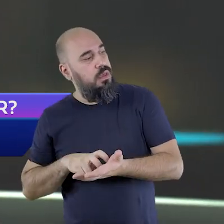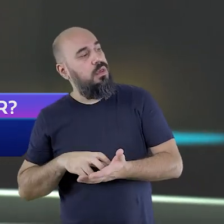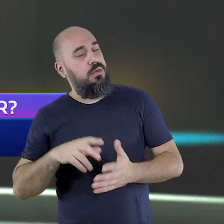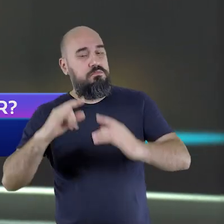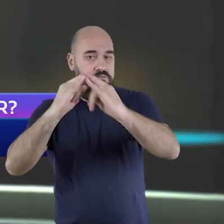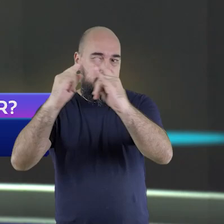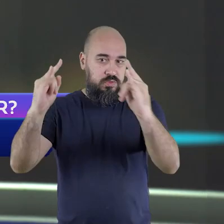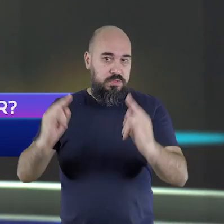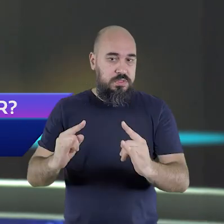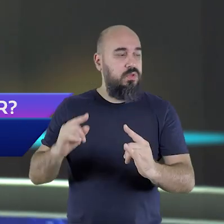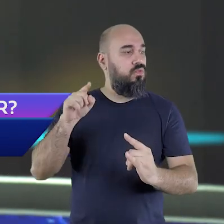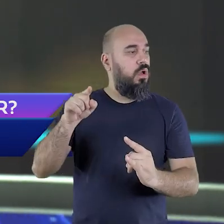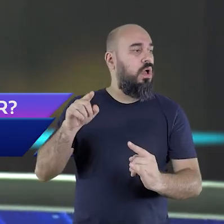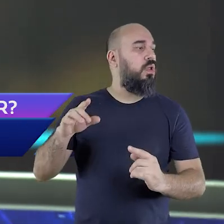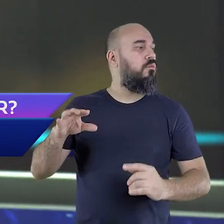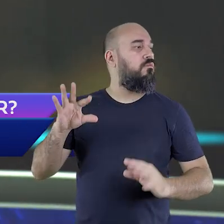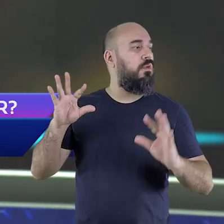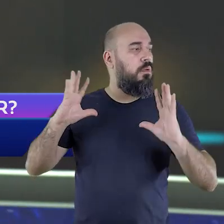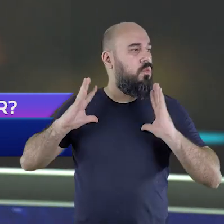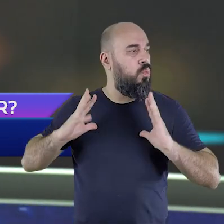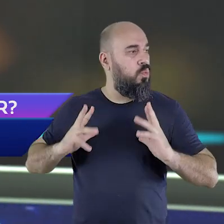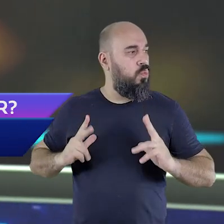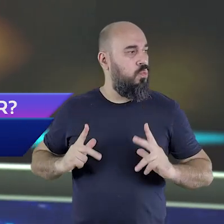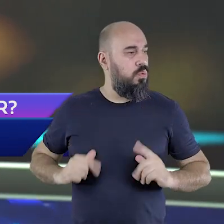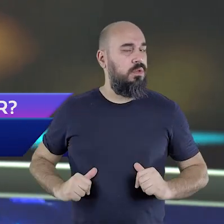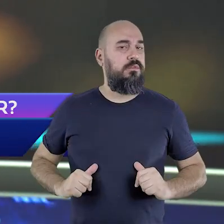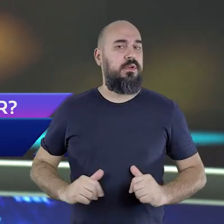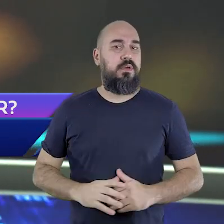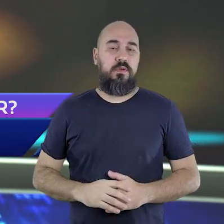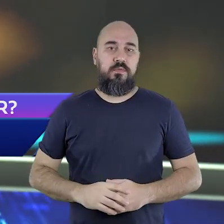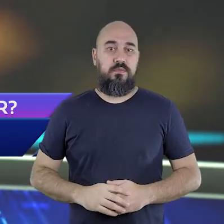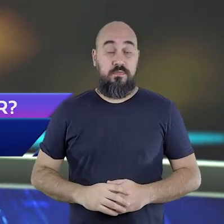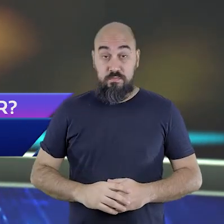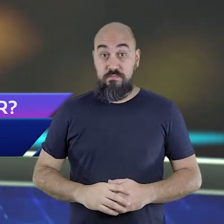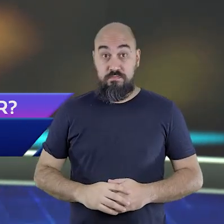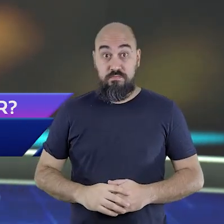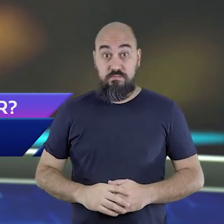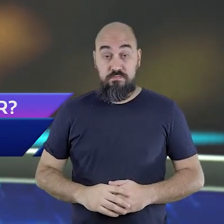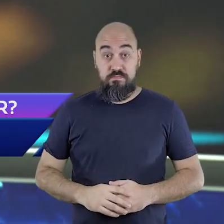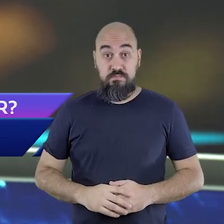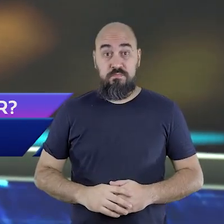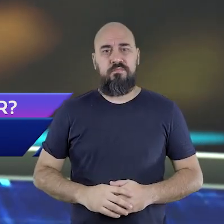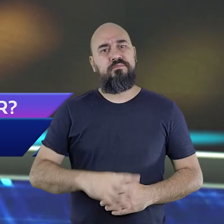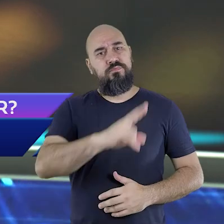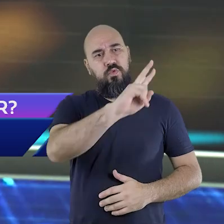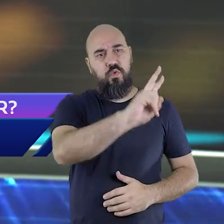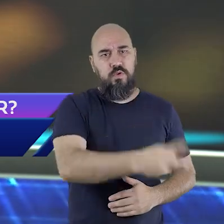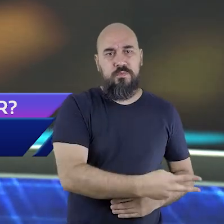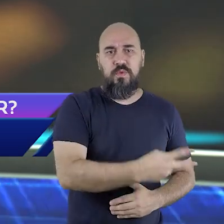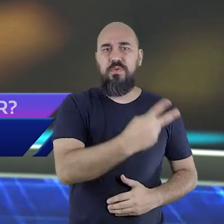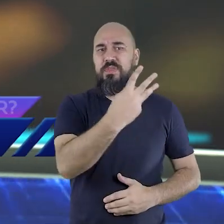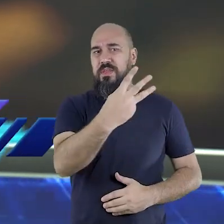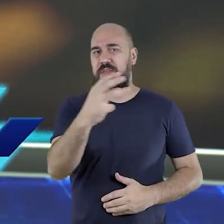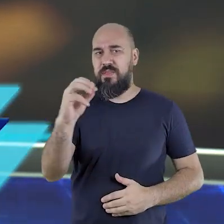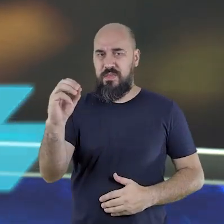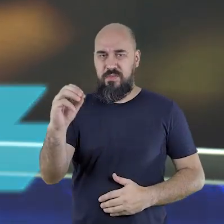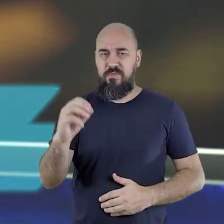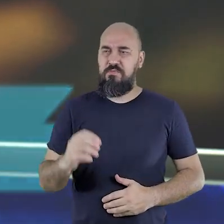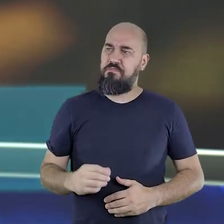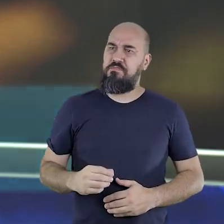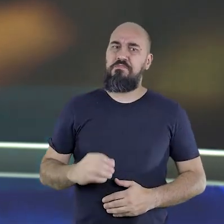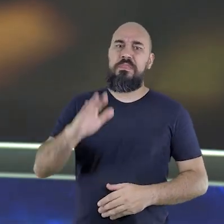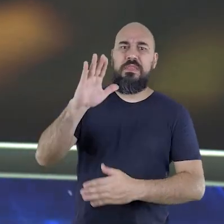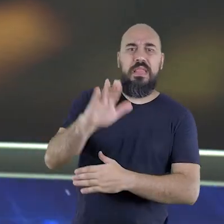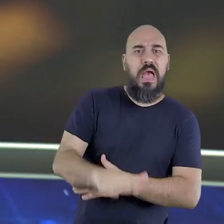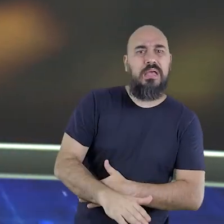será purificado. Isso significa que depois de 2.300 dias, veja, a expressão tarde e